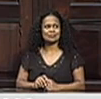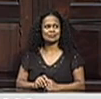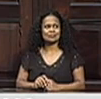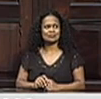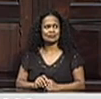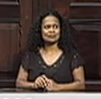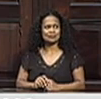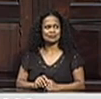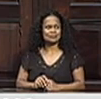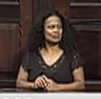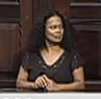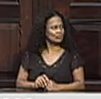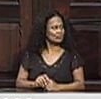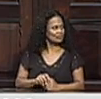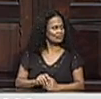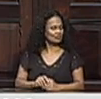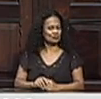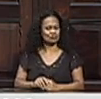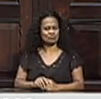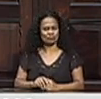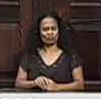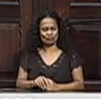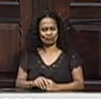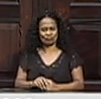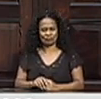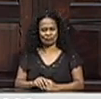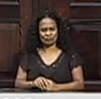O rei de Campos.